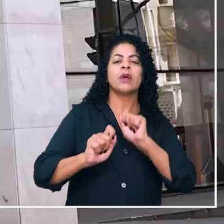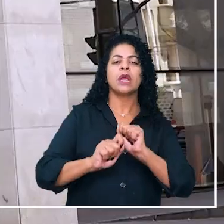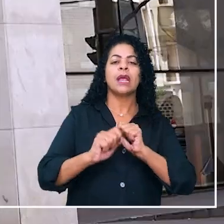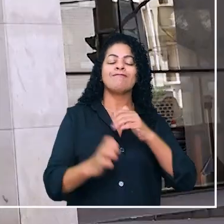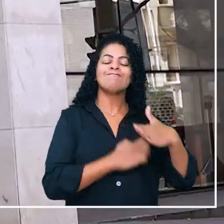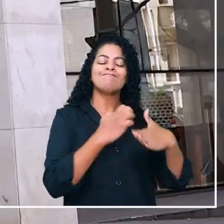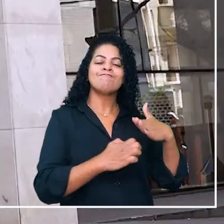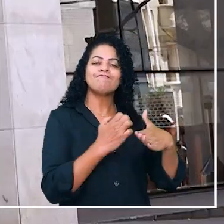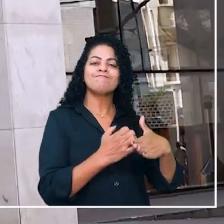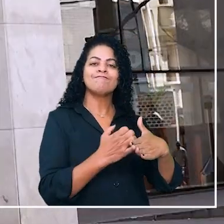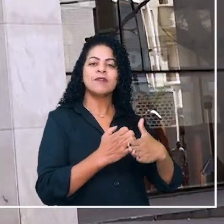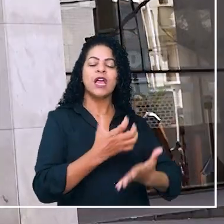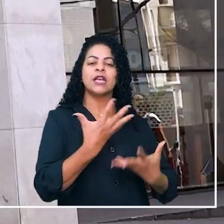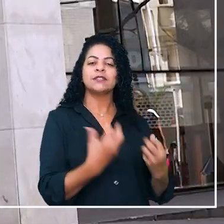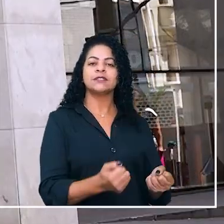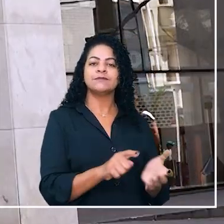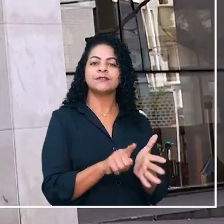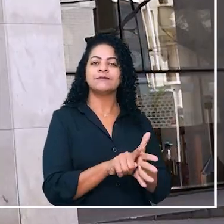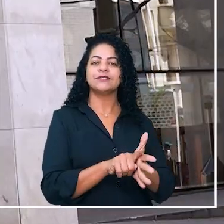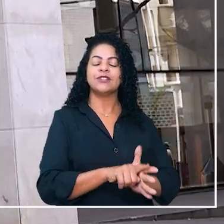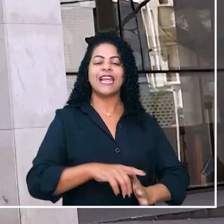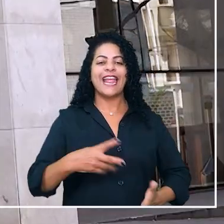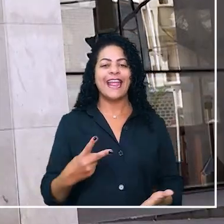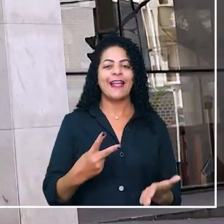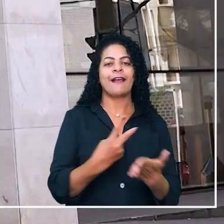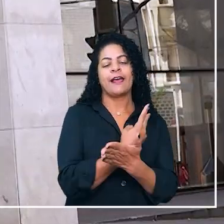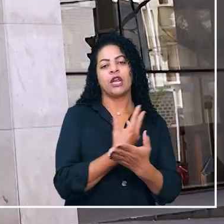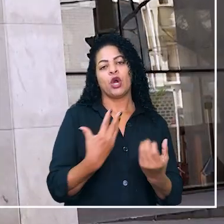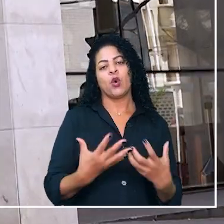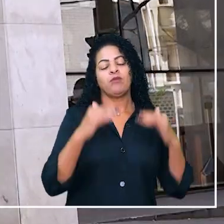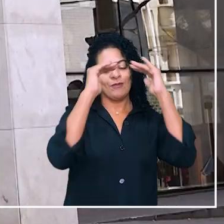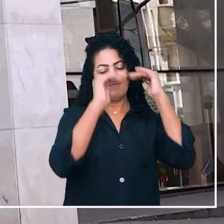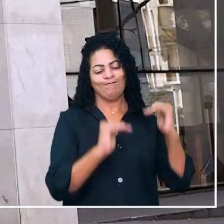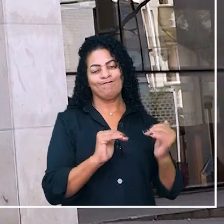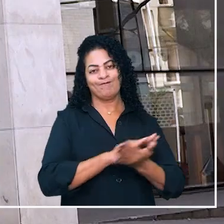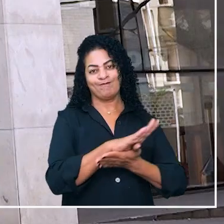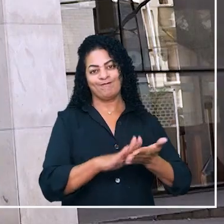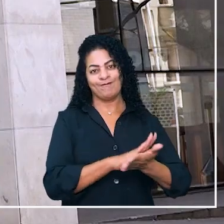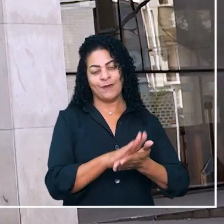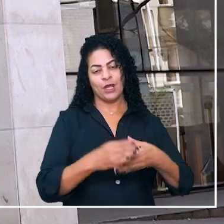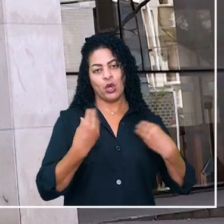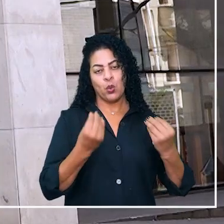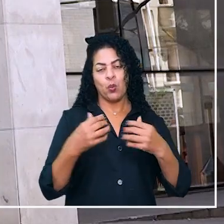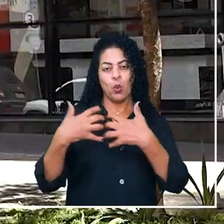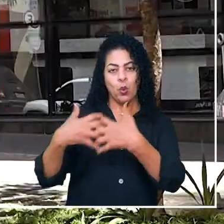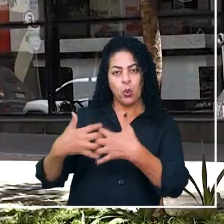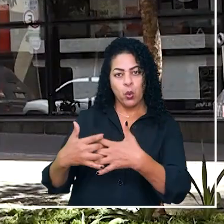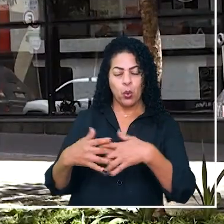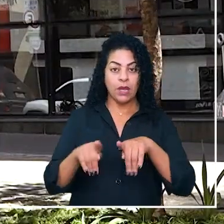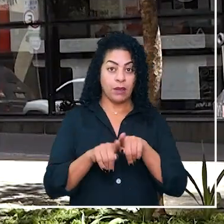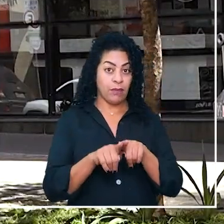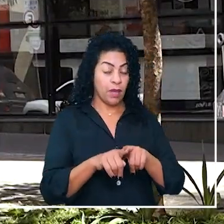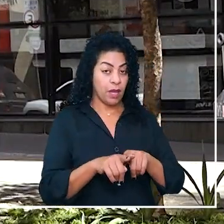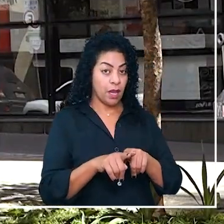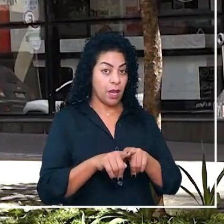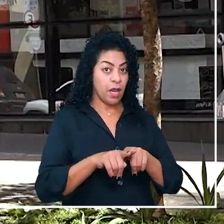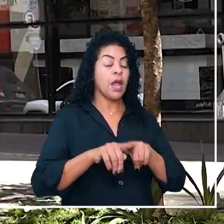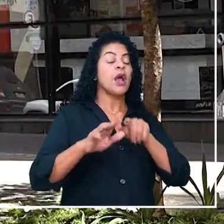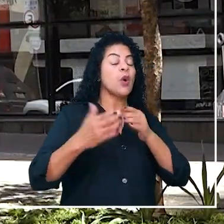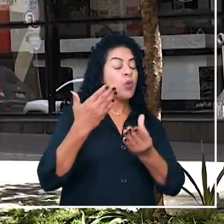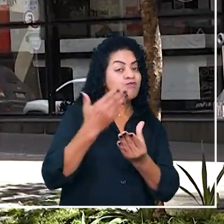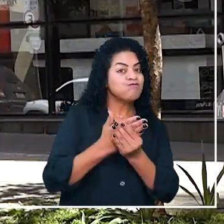empregadora adotou um artifício ilegal para descumprir a ordem judicial de não funcionamento. Segundo o processo, a